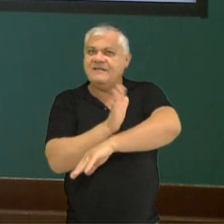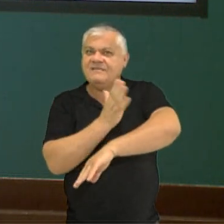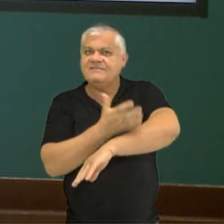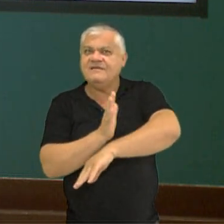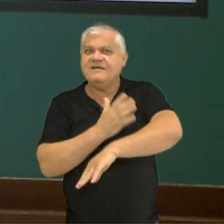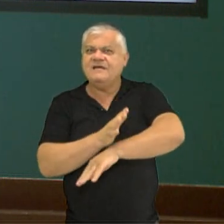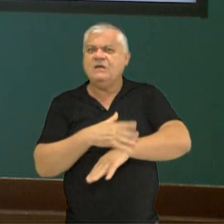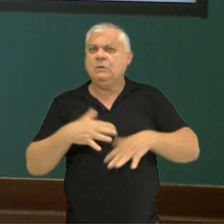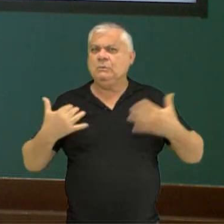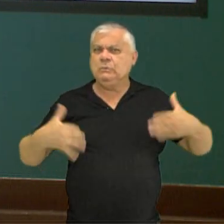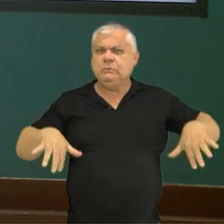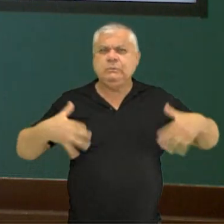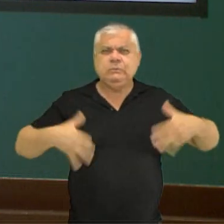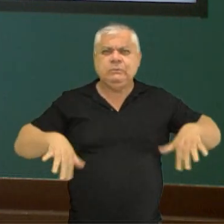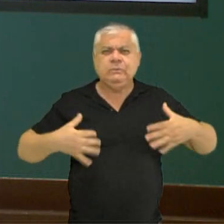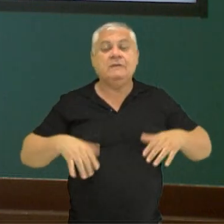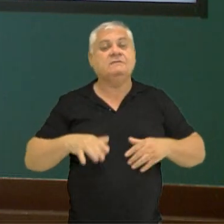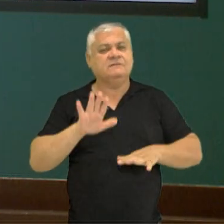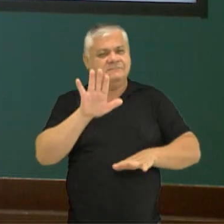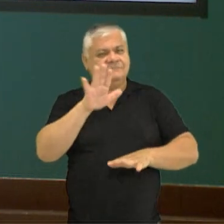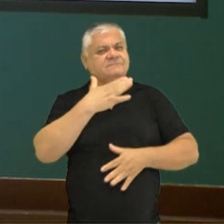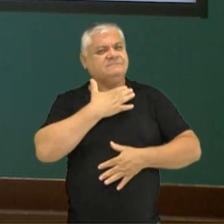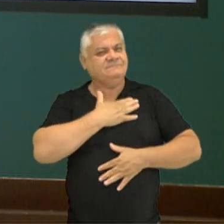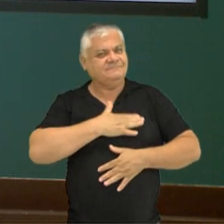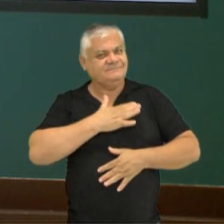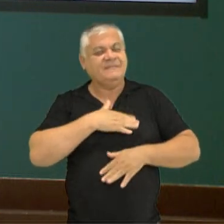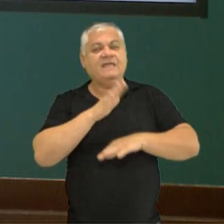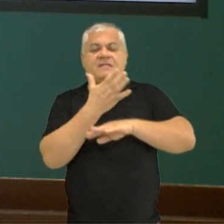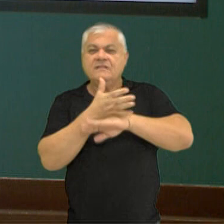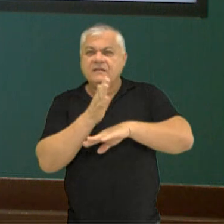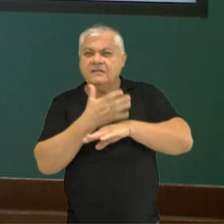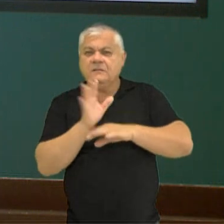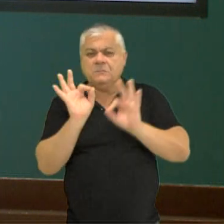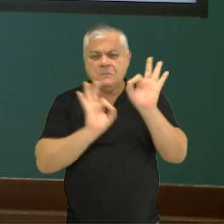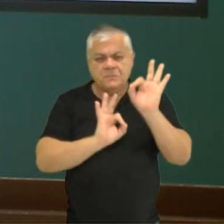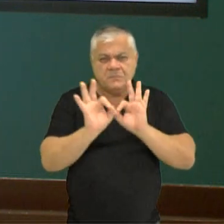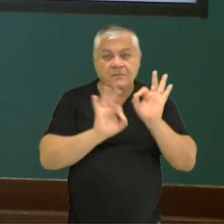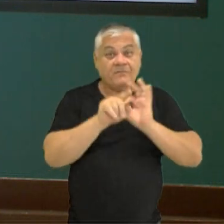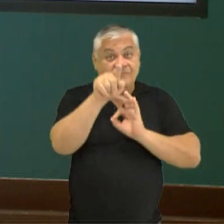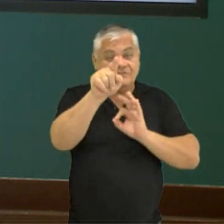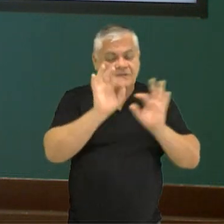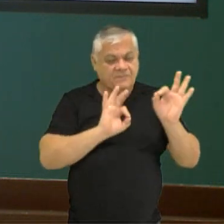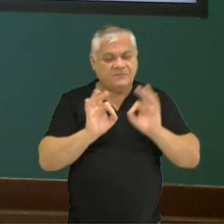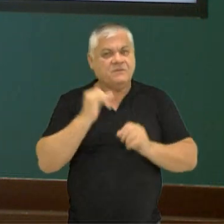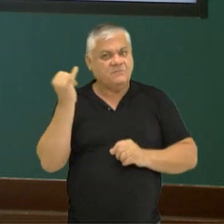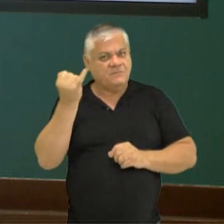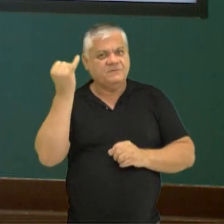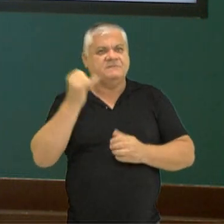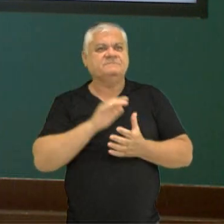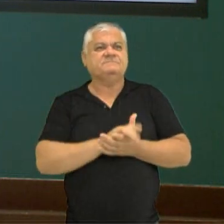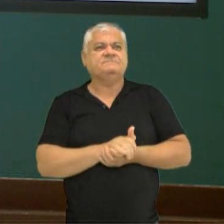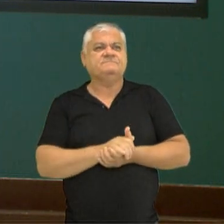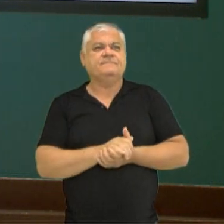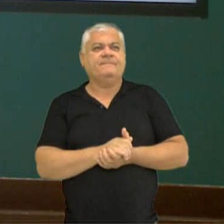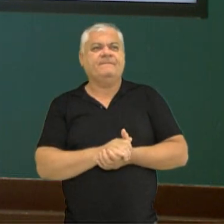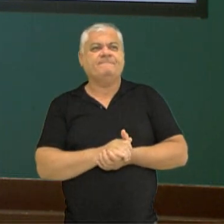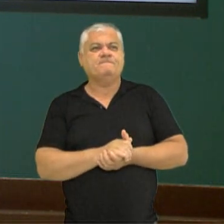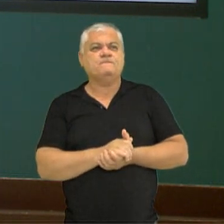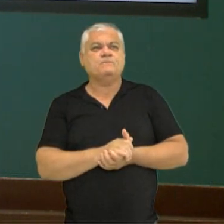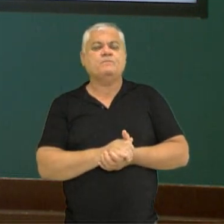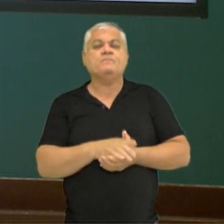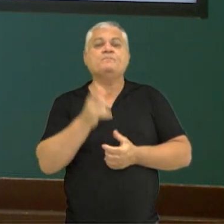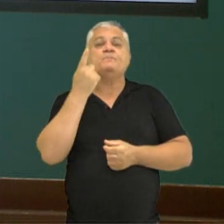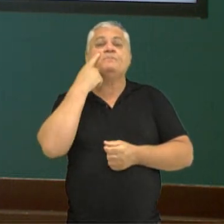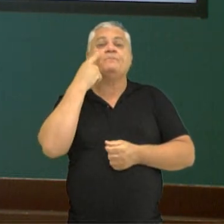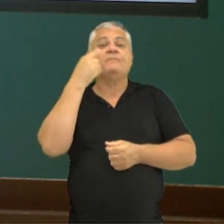é tranquilo para você? É, mas tem que se transformar em tranquilo para vocês, que é o mais importante. Vamos dar uma olhadinha